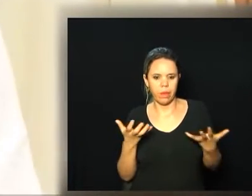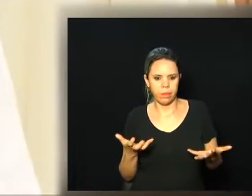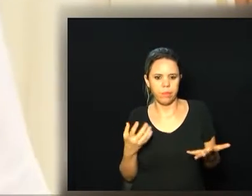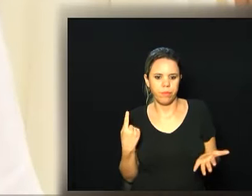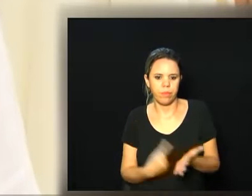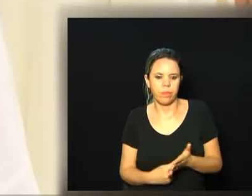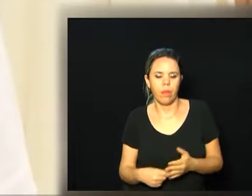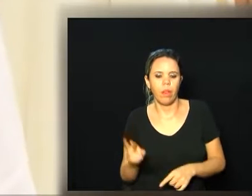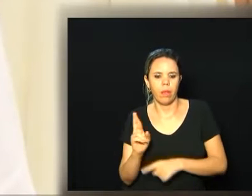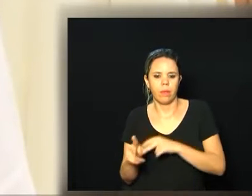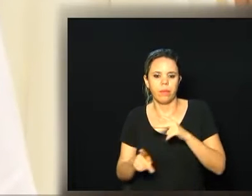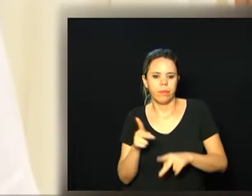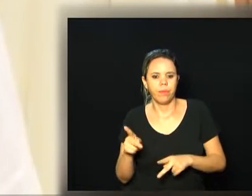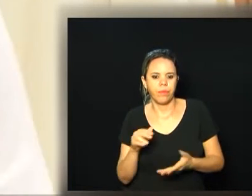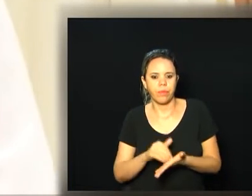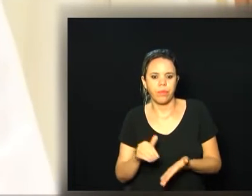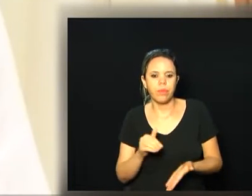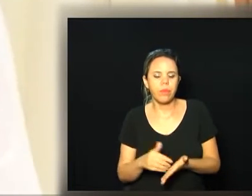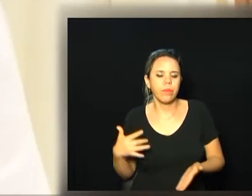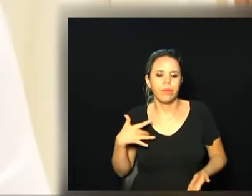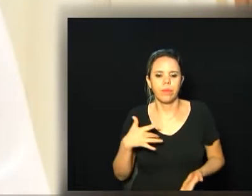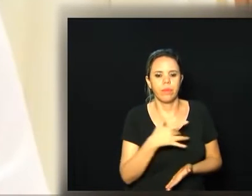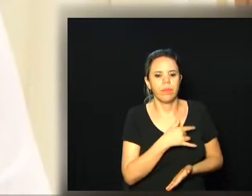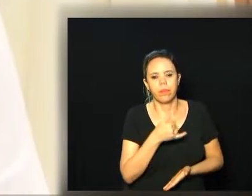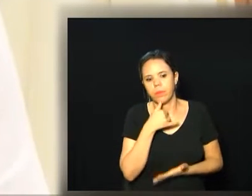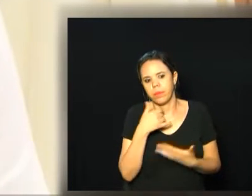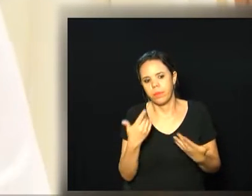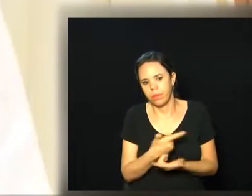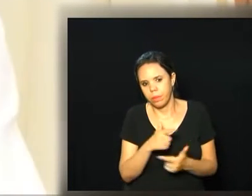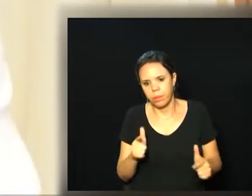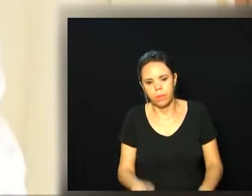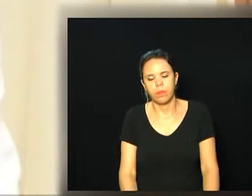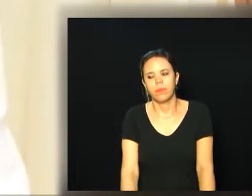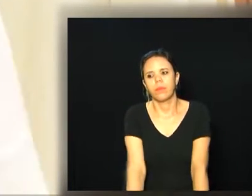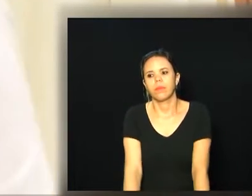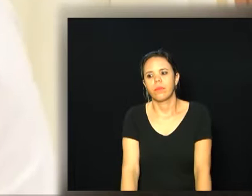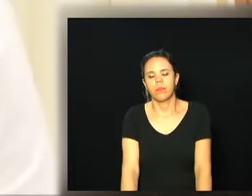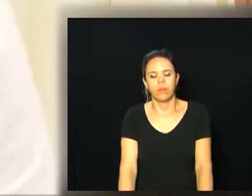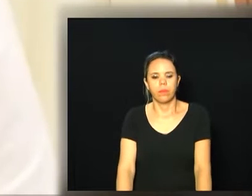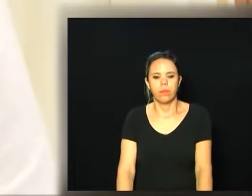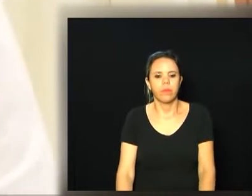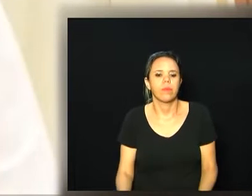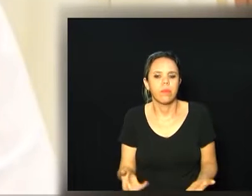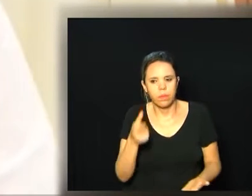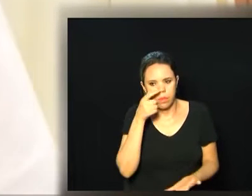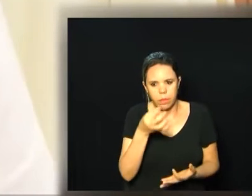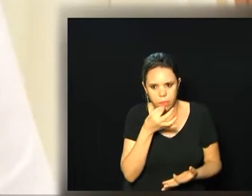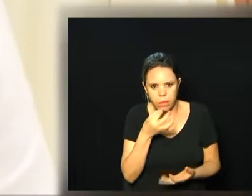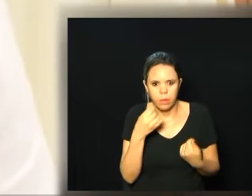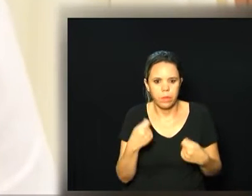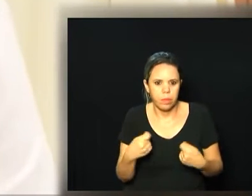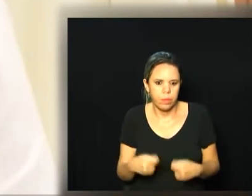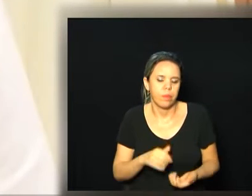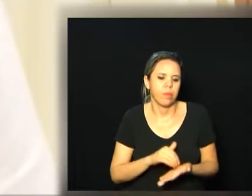aqui com a representação da Secretaria de Saúde, lamentavelmente não tivemos, mas queremos ouvi-los. É preciso